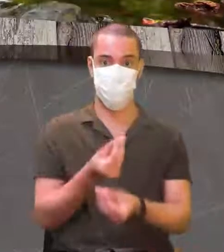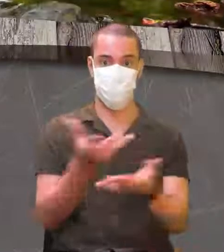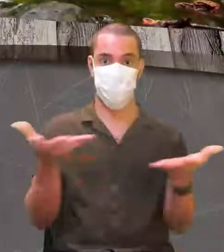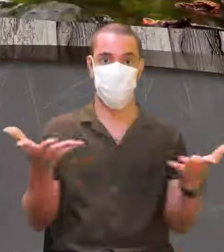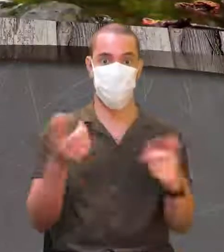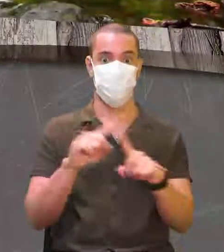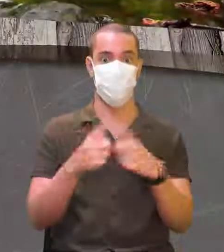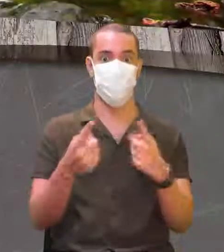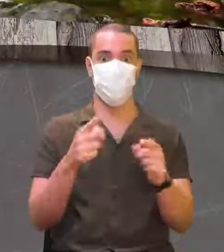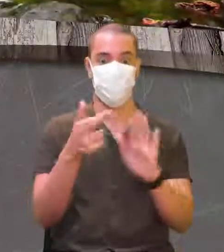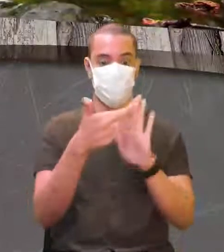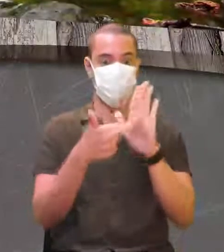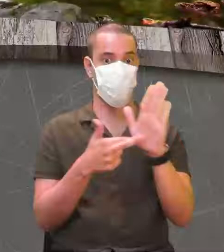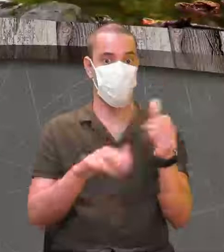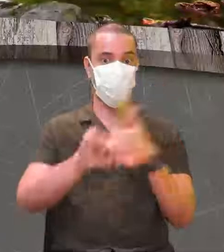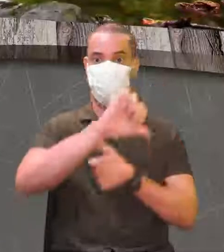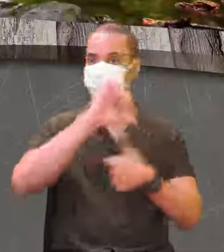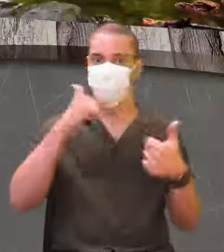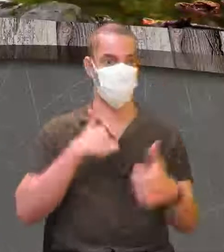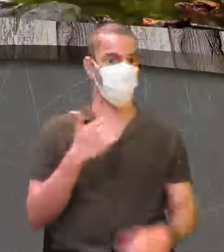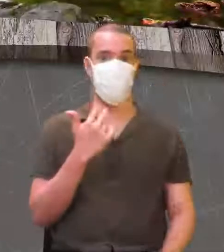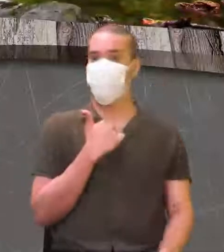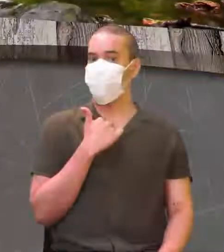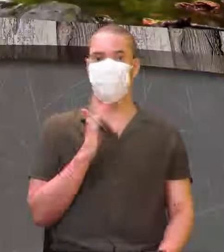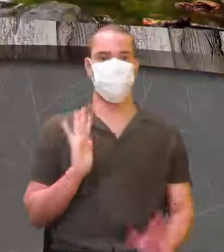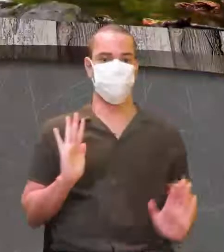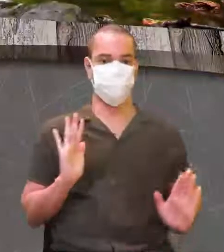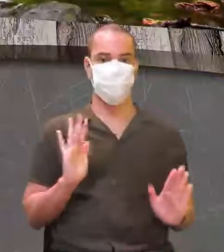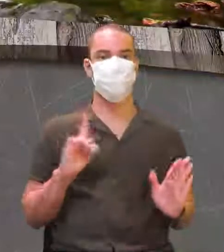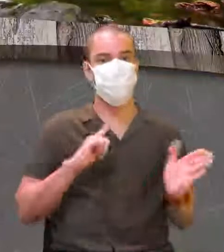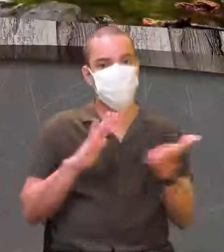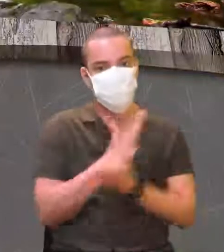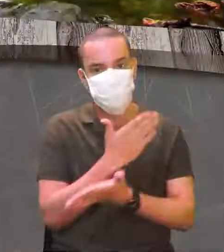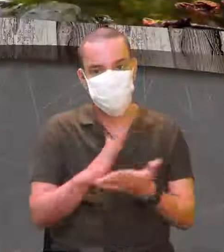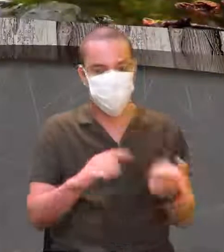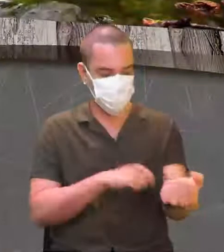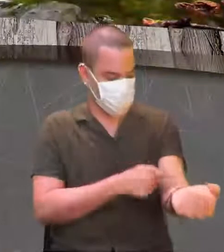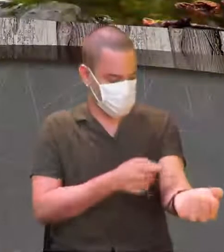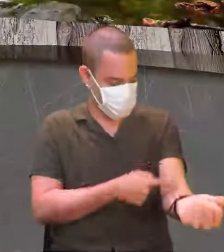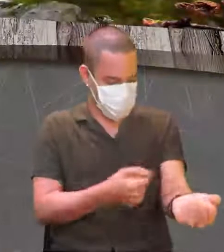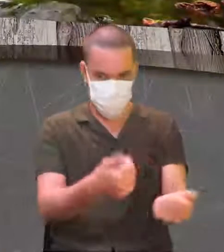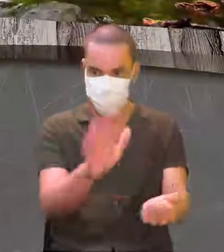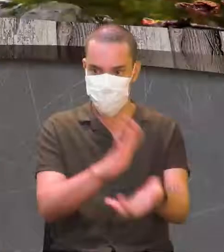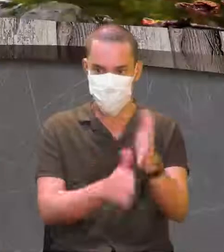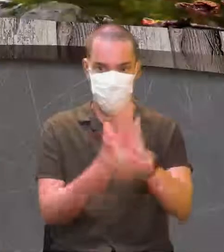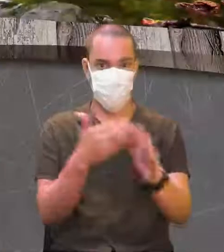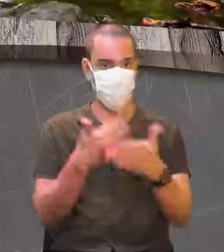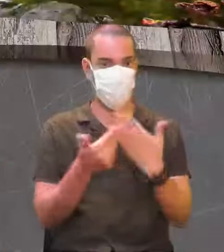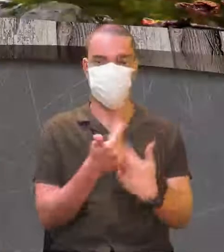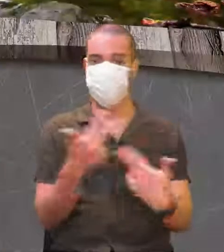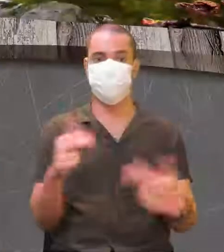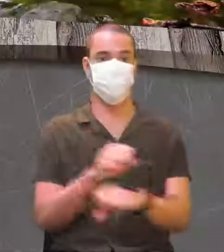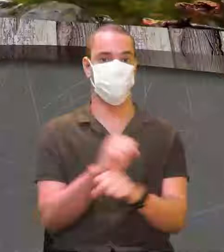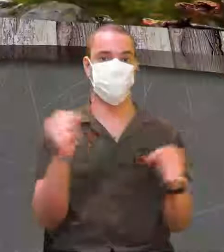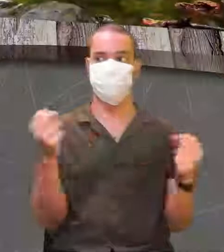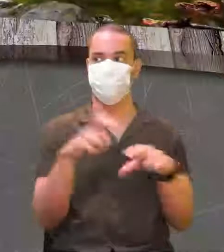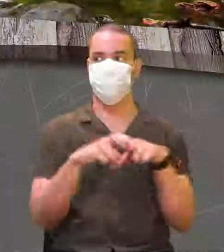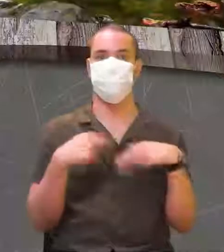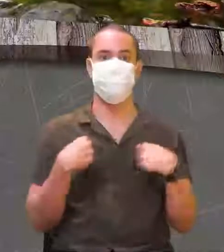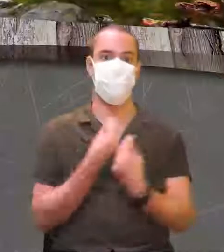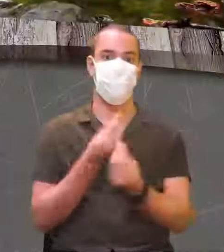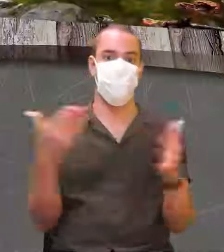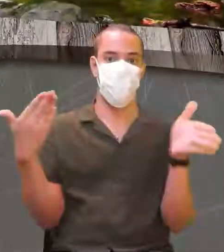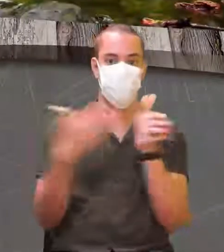regras mudaram. Então, existem algumas situações que vão limitando, tá? Ou impedindo que você seja